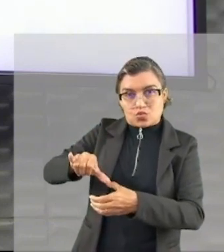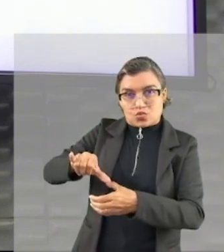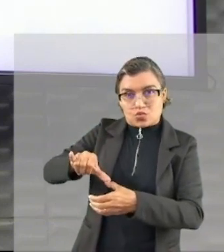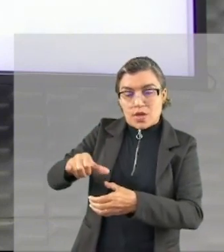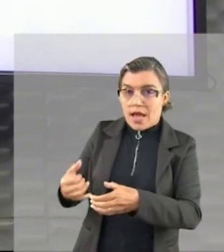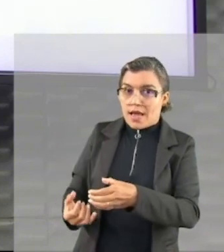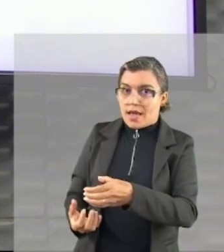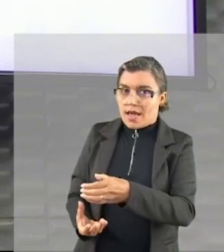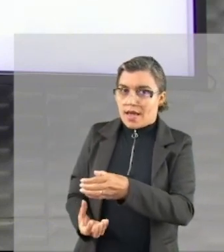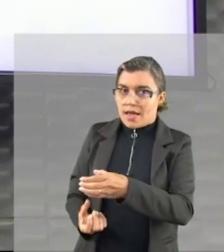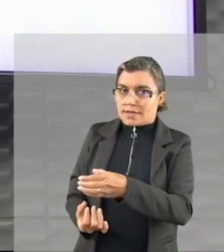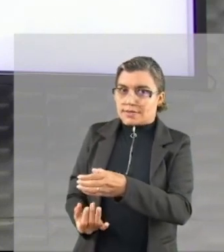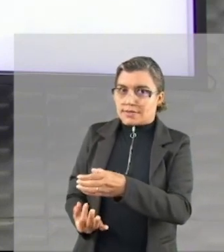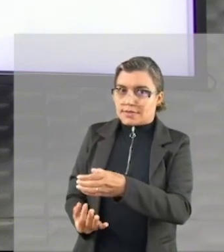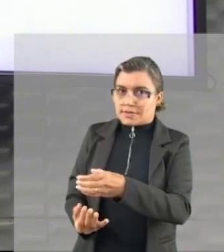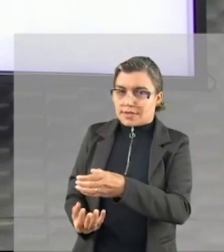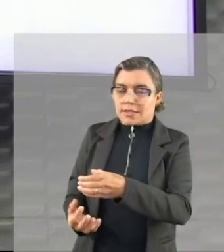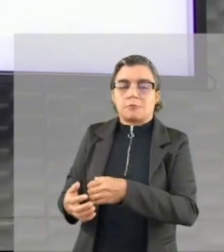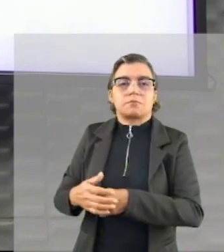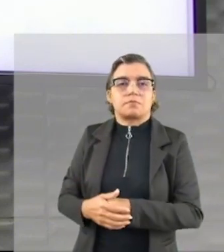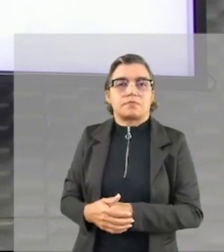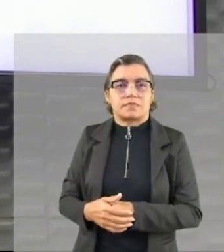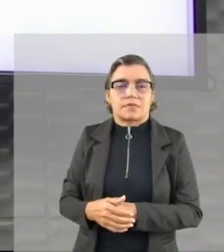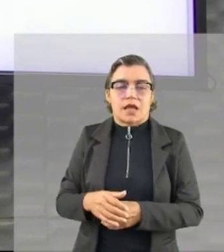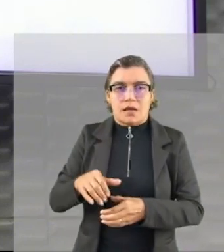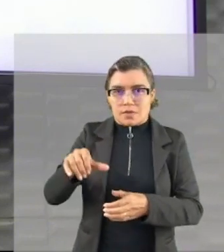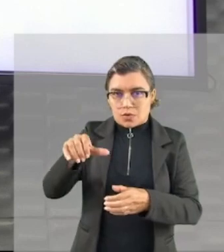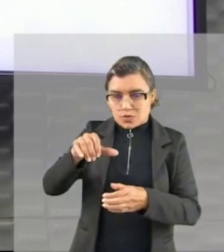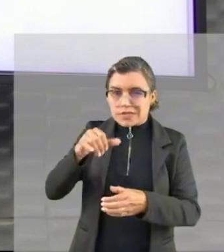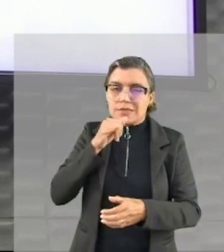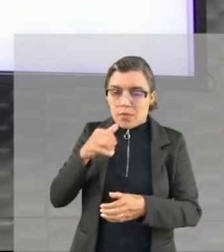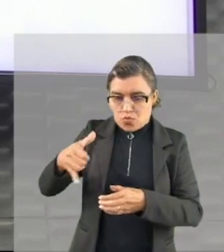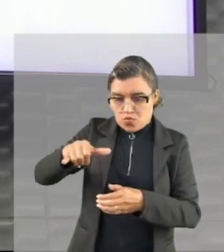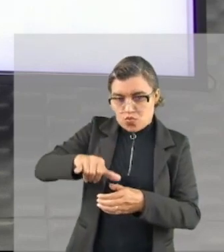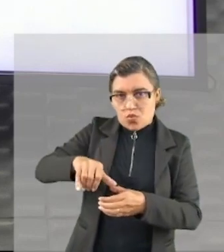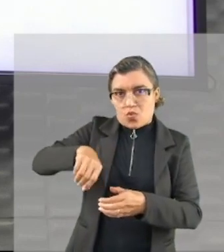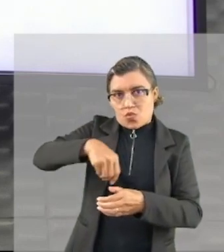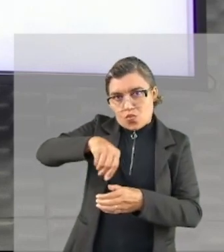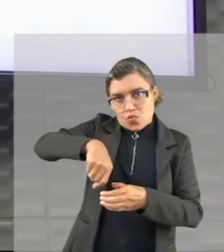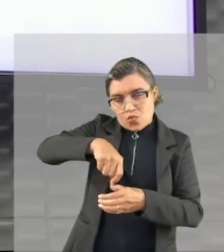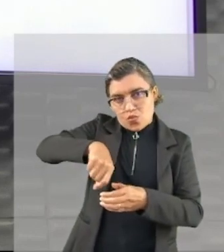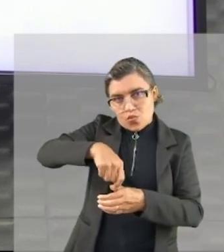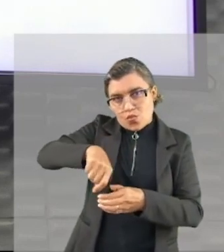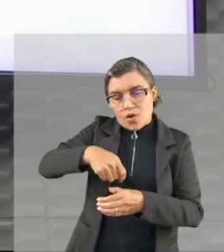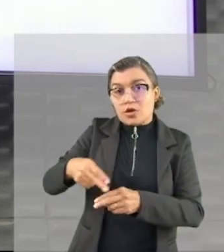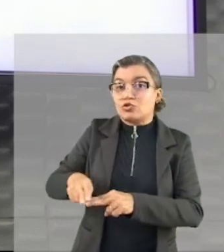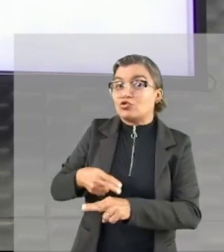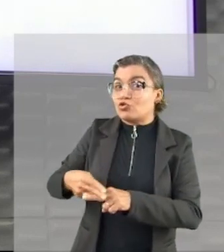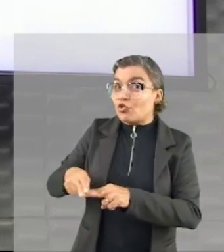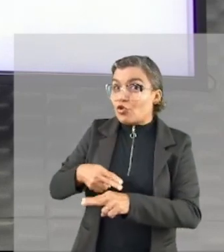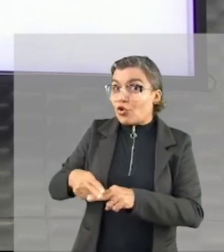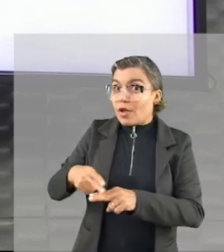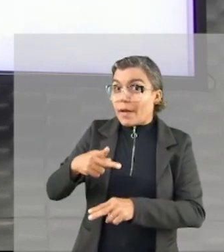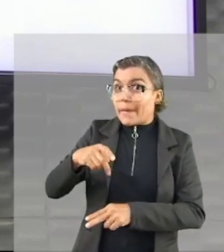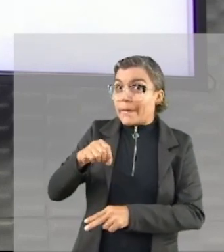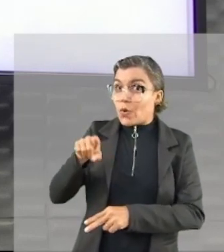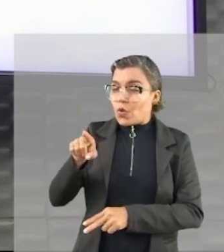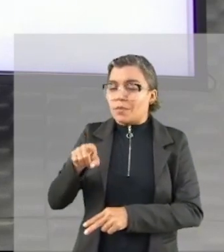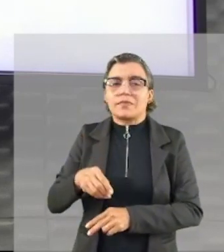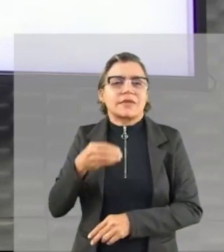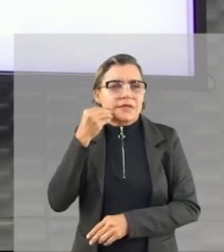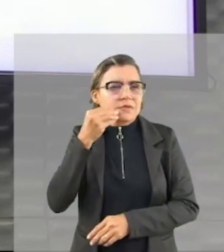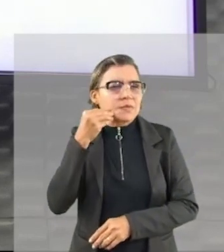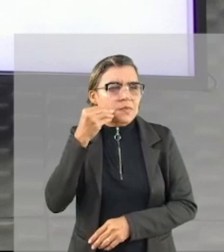fogão. Coloca no copo para poder misturar com o achocolatado em pó. Experimenta fazer isso